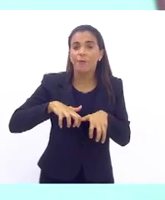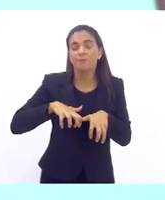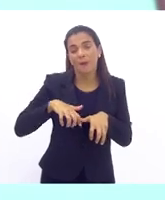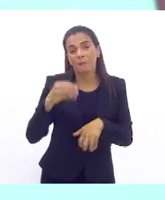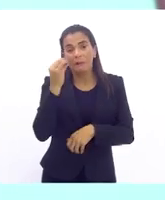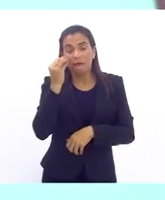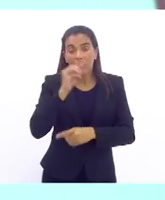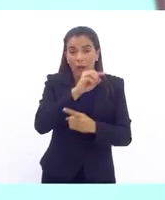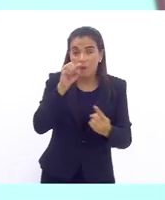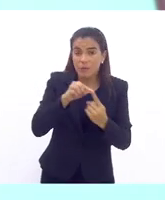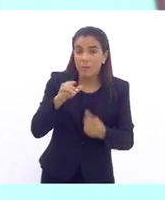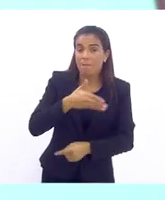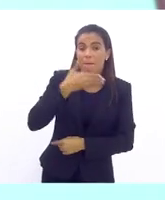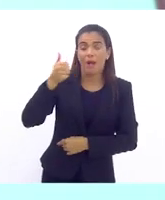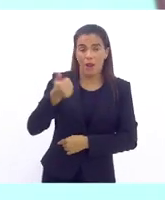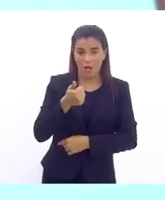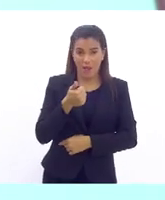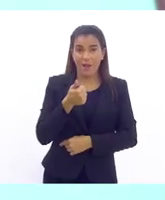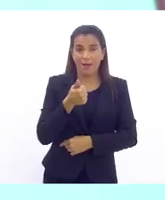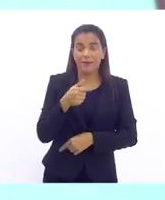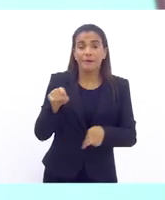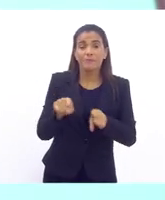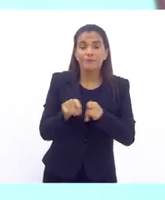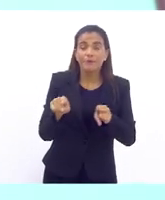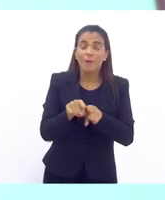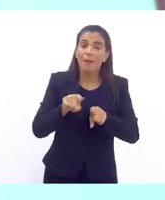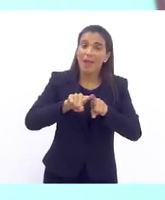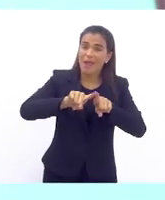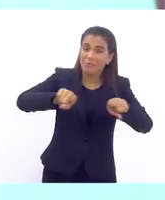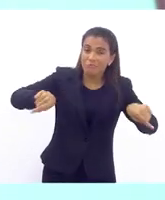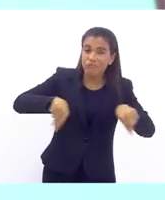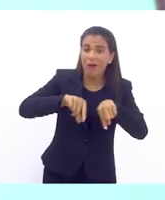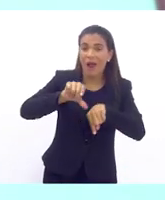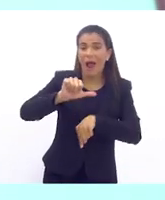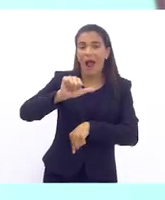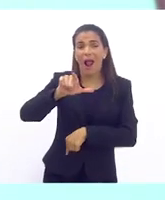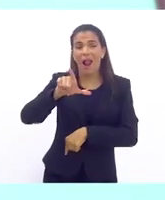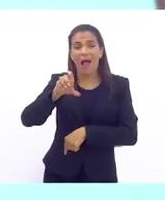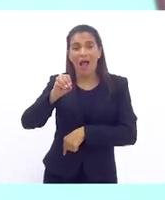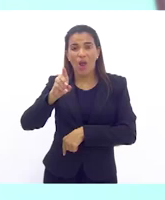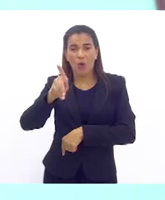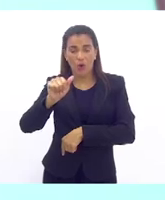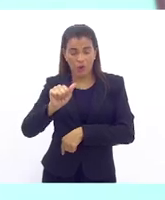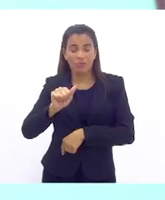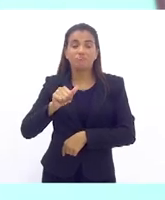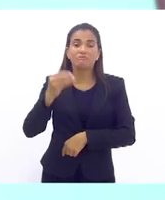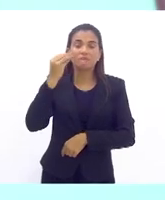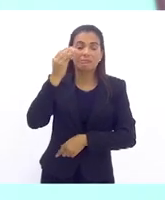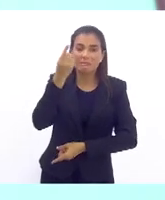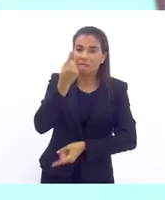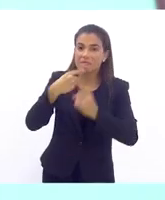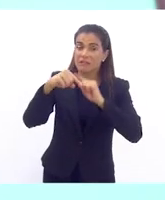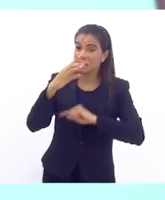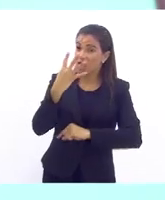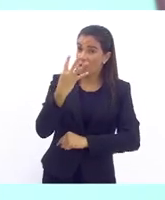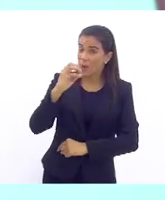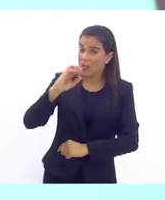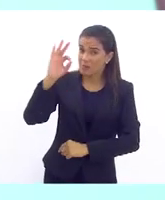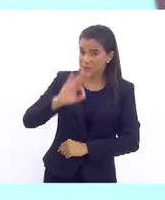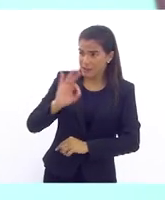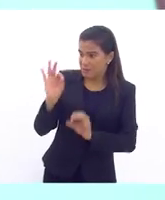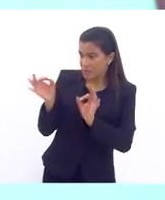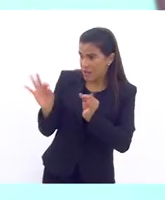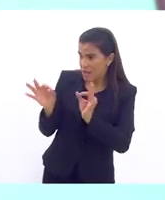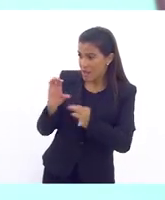melhorar troca hídrica e dá uma dá uma respirada na lagoa melhorar a qualidade de vida da Lagoa esse processo já está em 40% de execução né